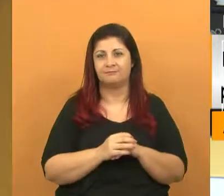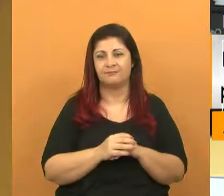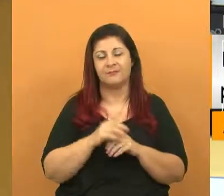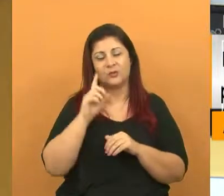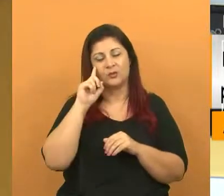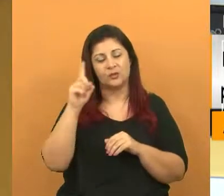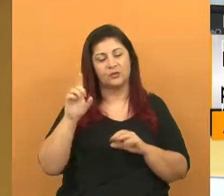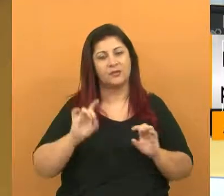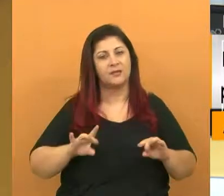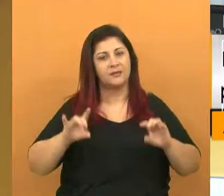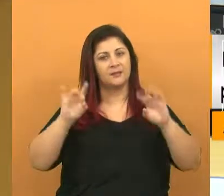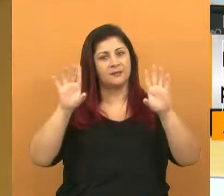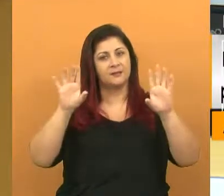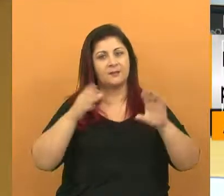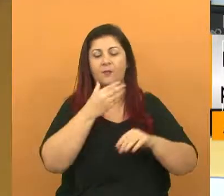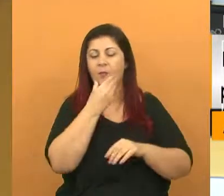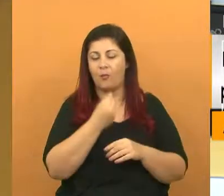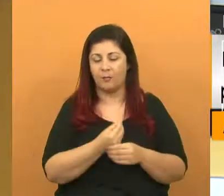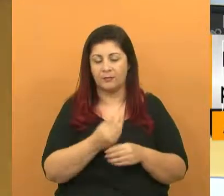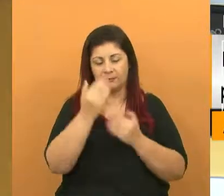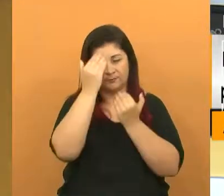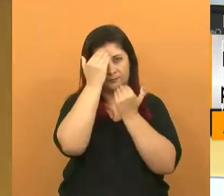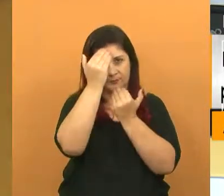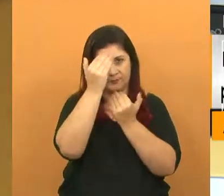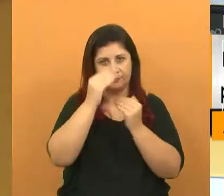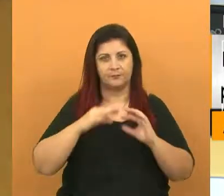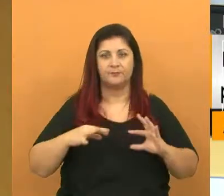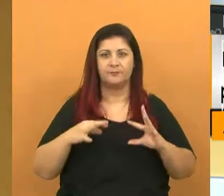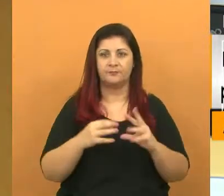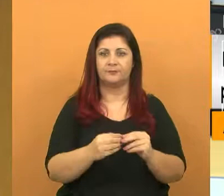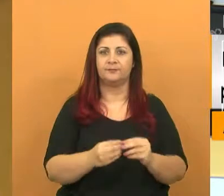atenção integral ao homem. Obrigada a todos.